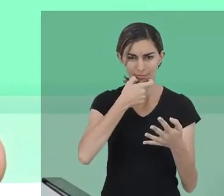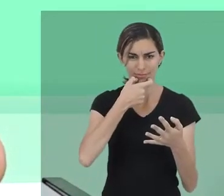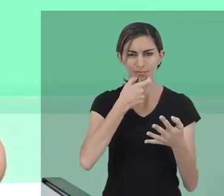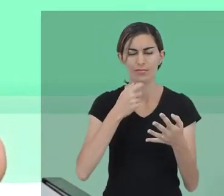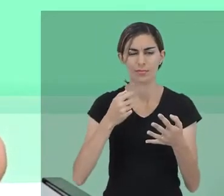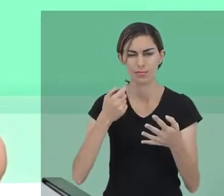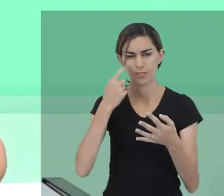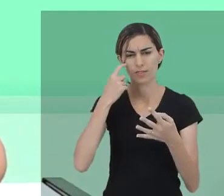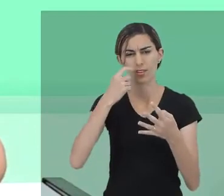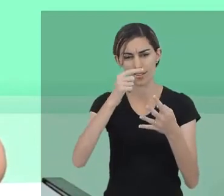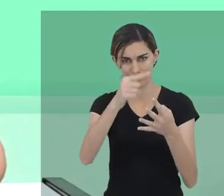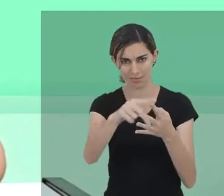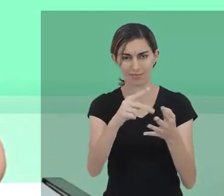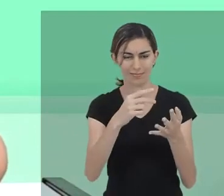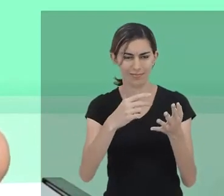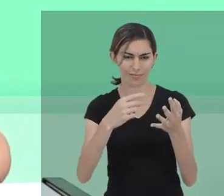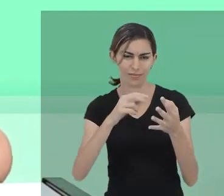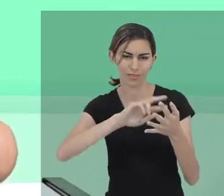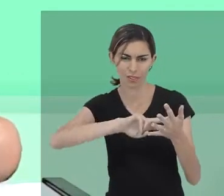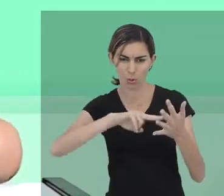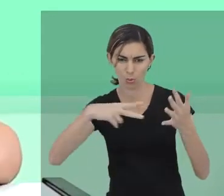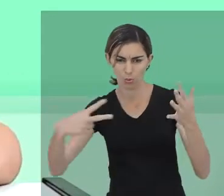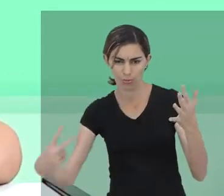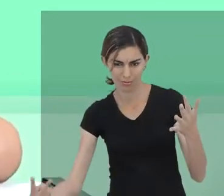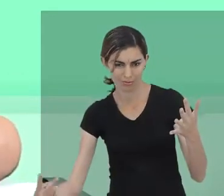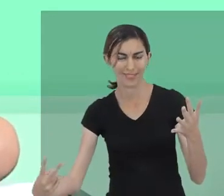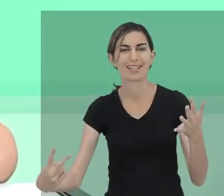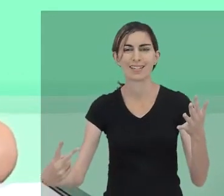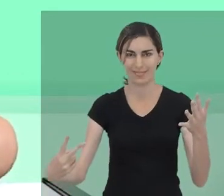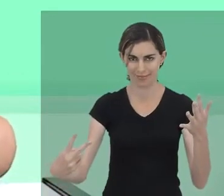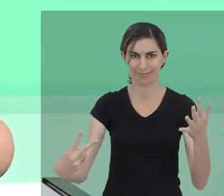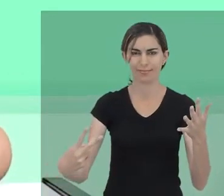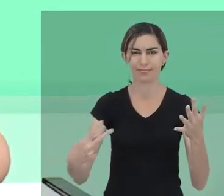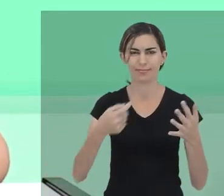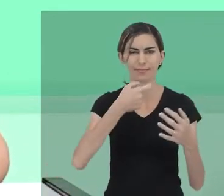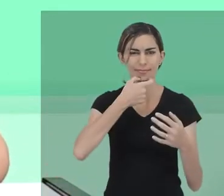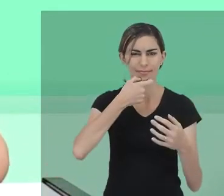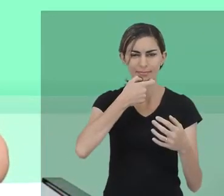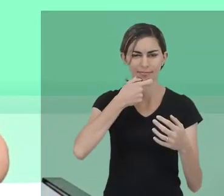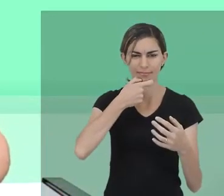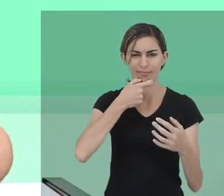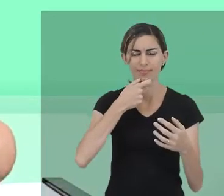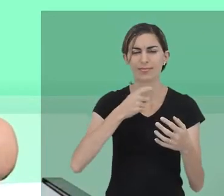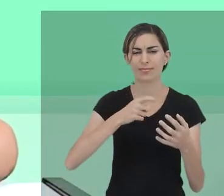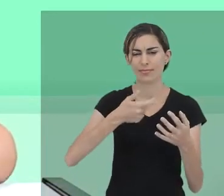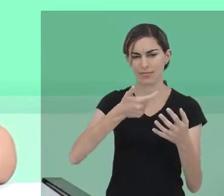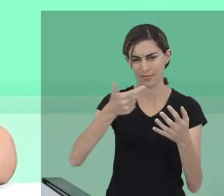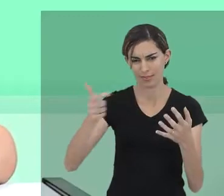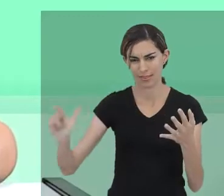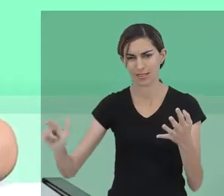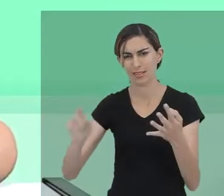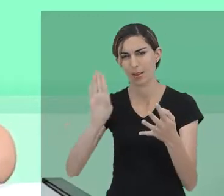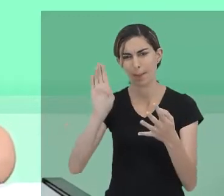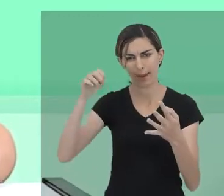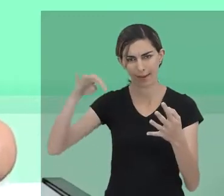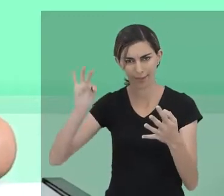consumer. E ao contrário dela, a gente tem business to business. A outra,